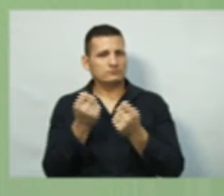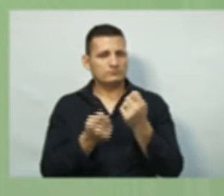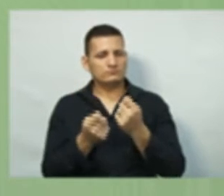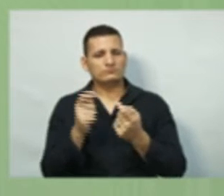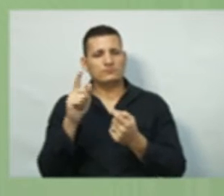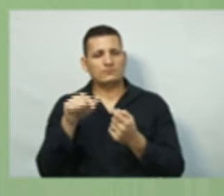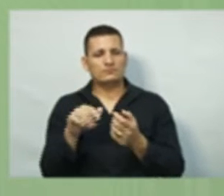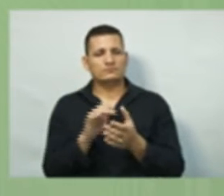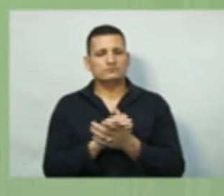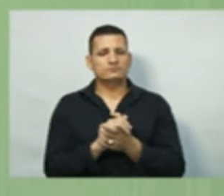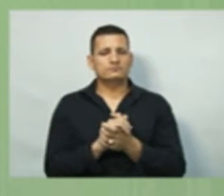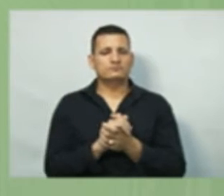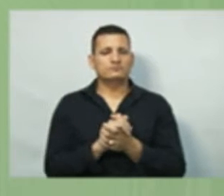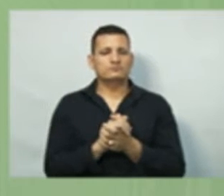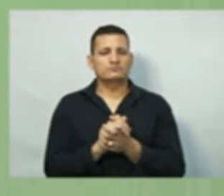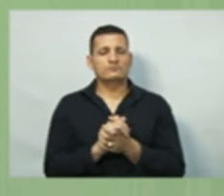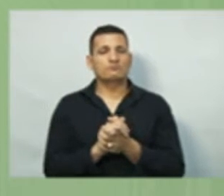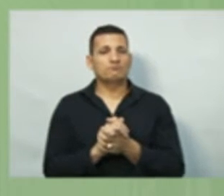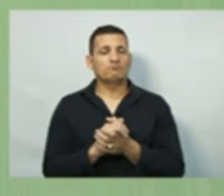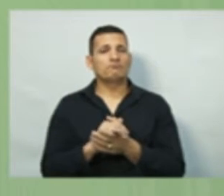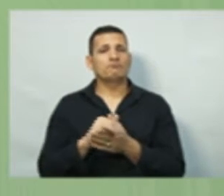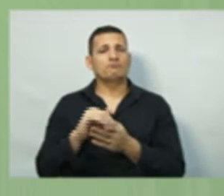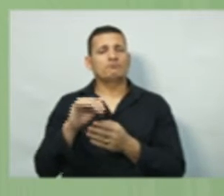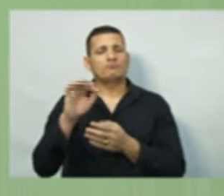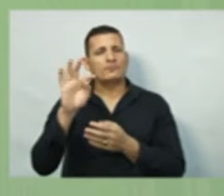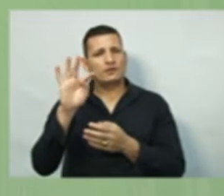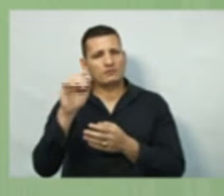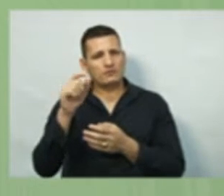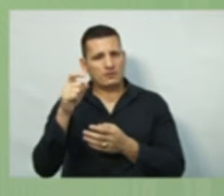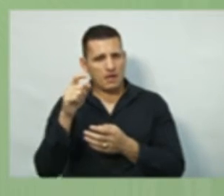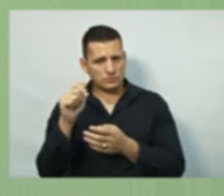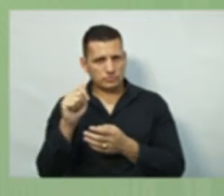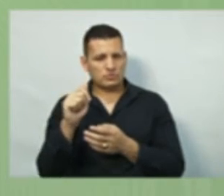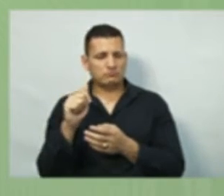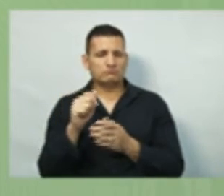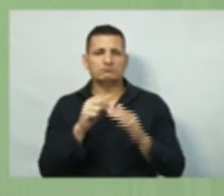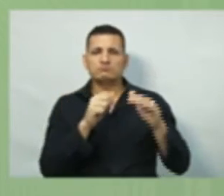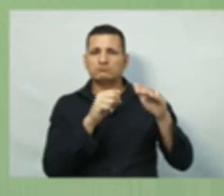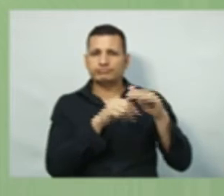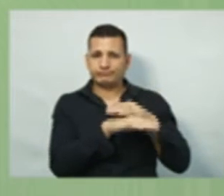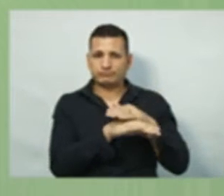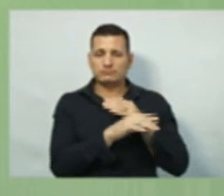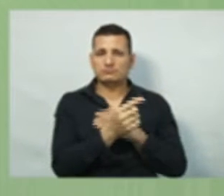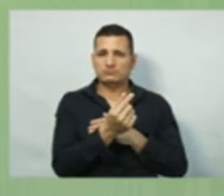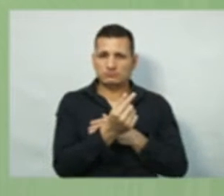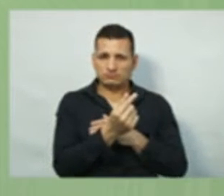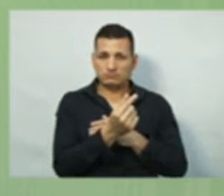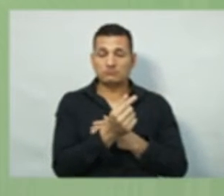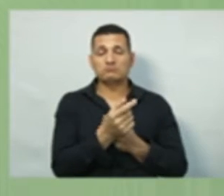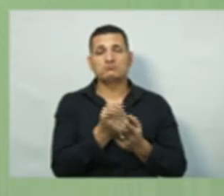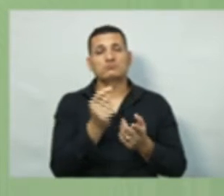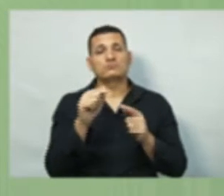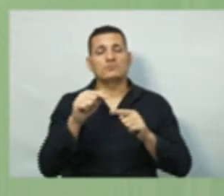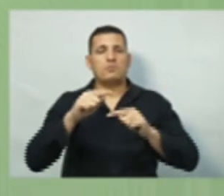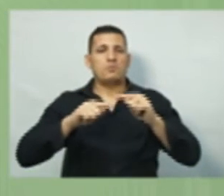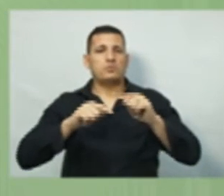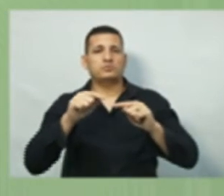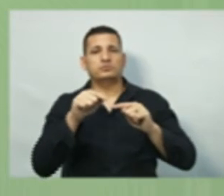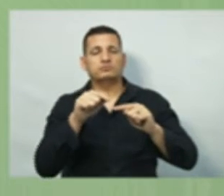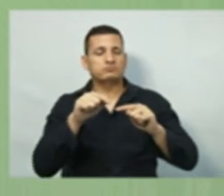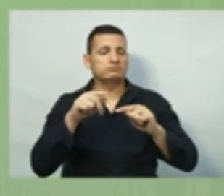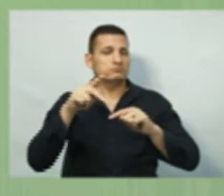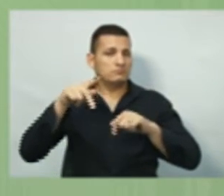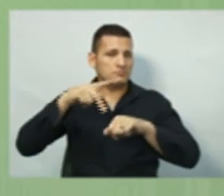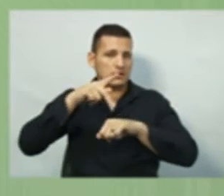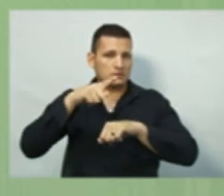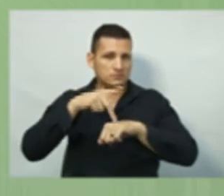a taxa de acumulação de capital em relação ao produto nacional e a capacidade